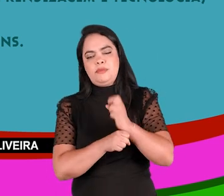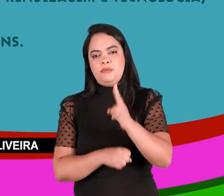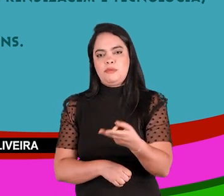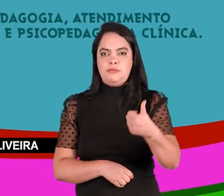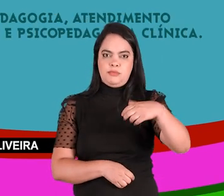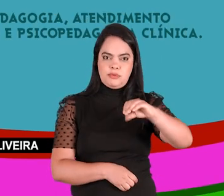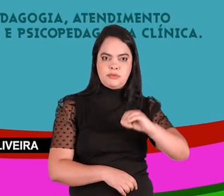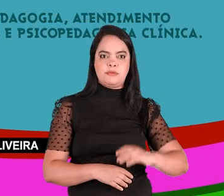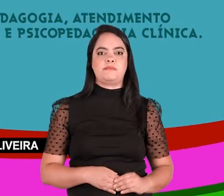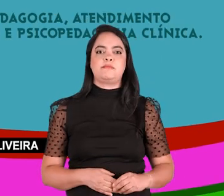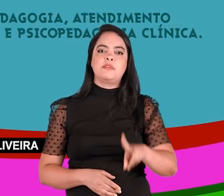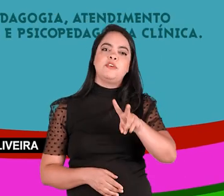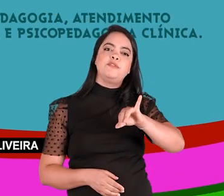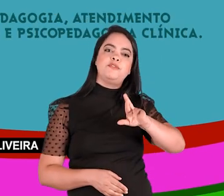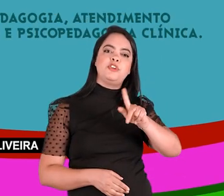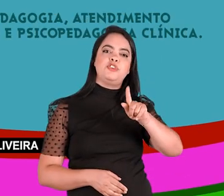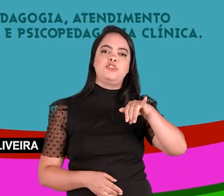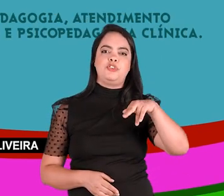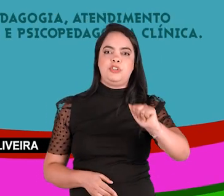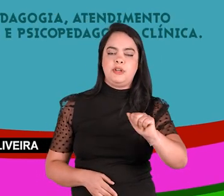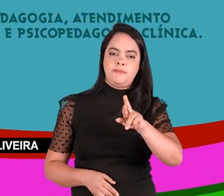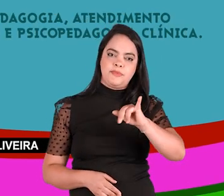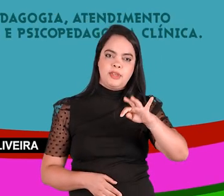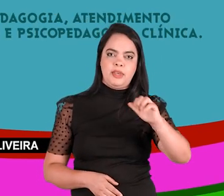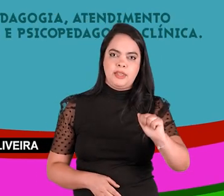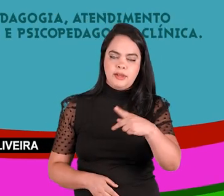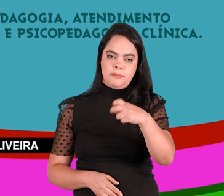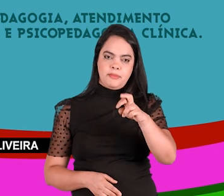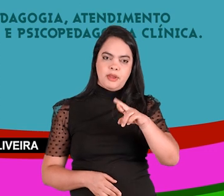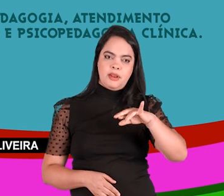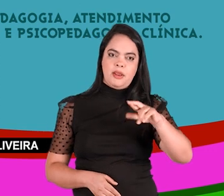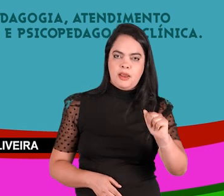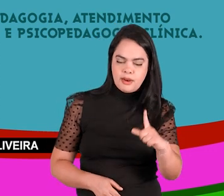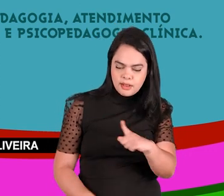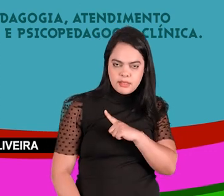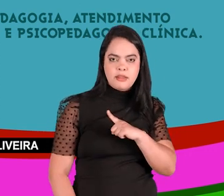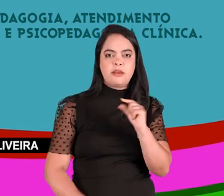2010. Virgínia Rita Pereira de Andrade